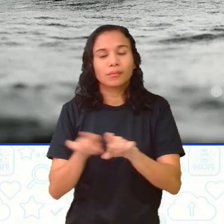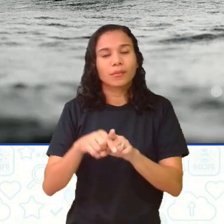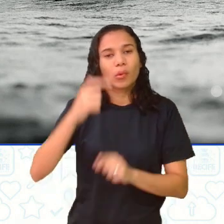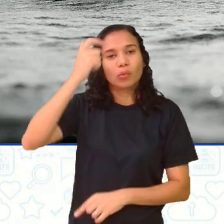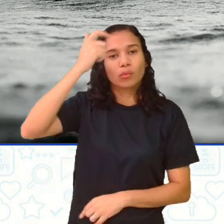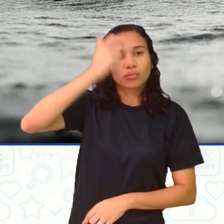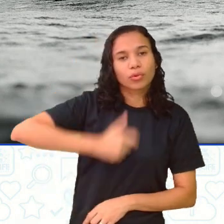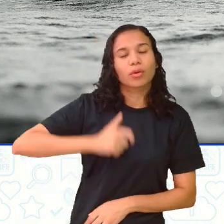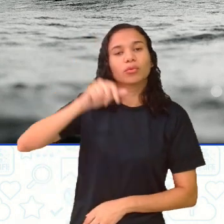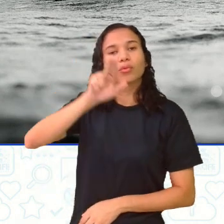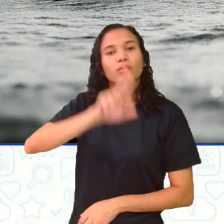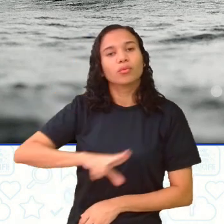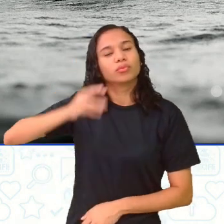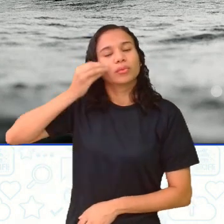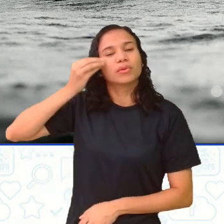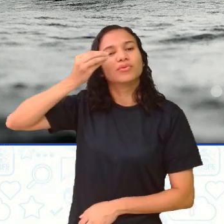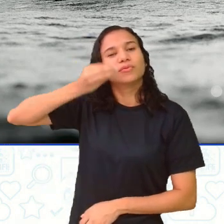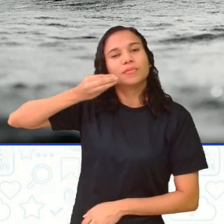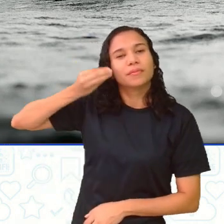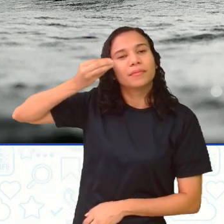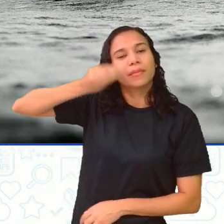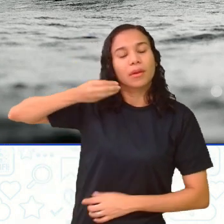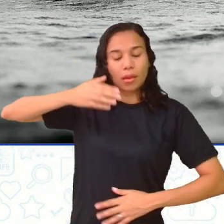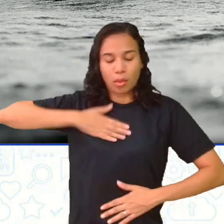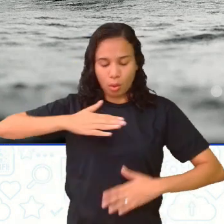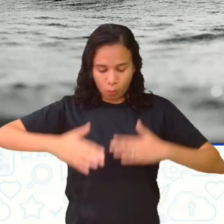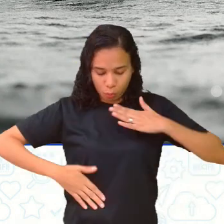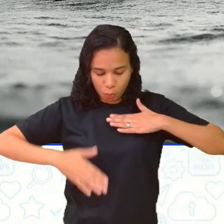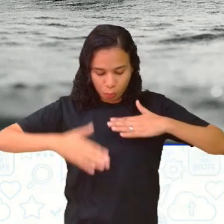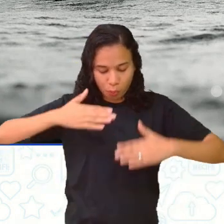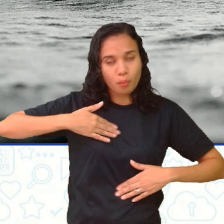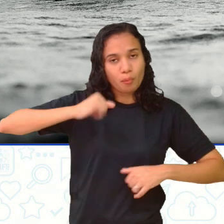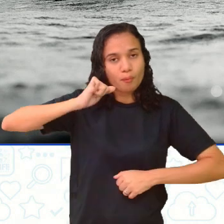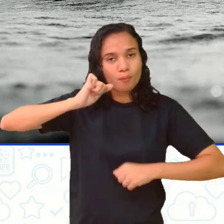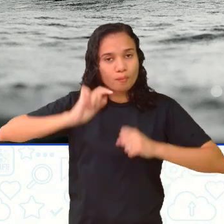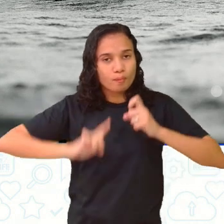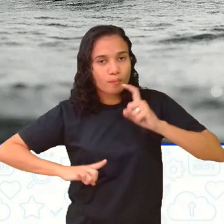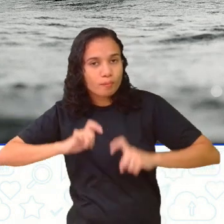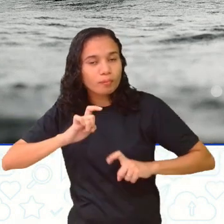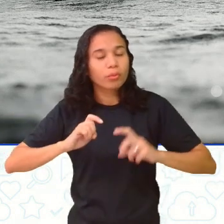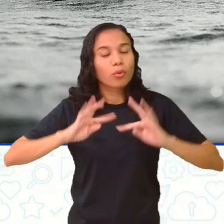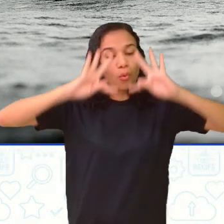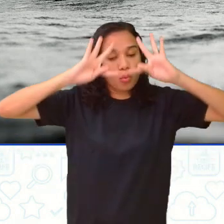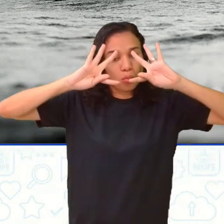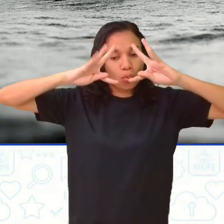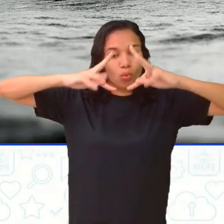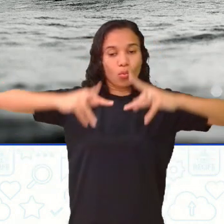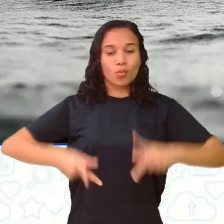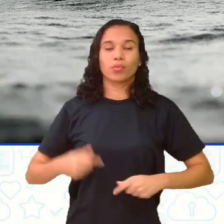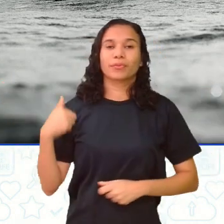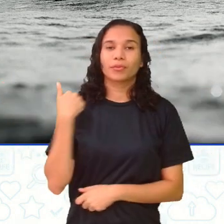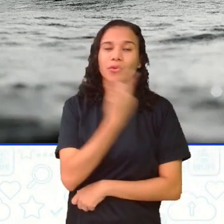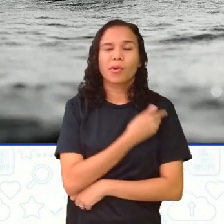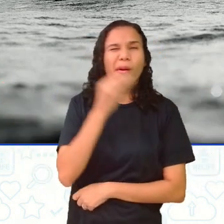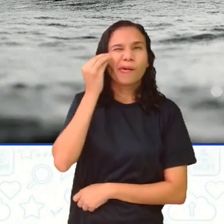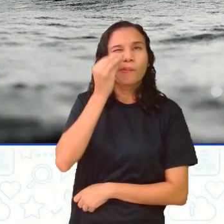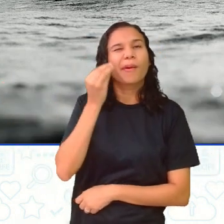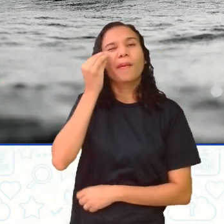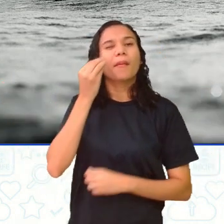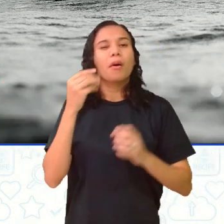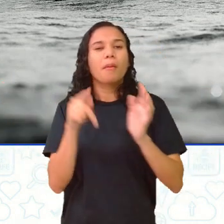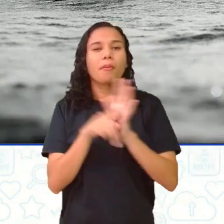formas de experimentação corporal, então, ou seja, tudo que a gente faz experimentando o